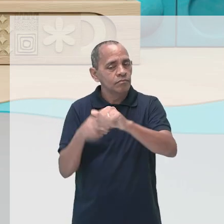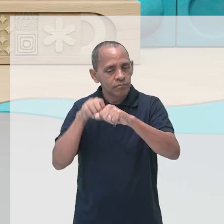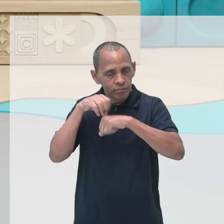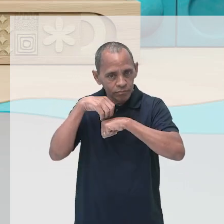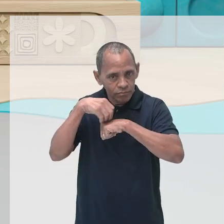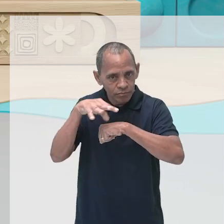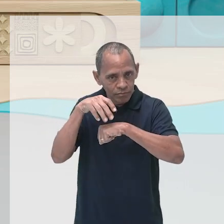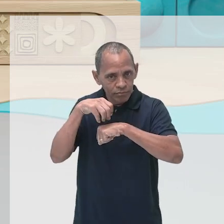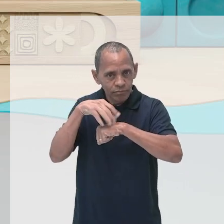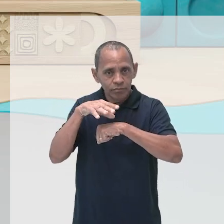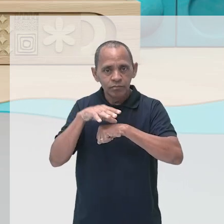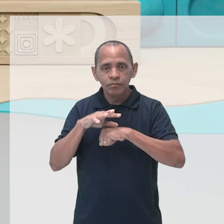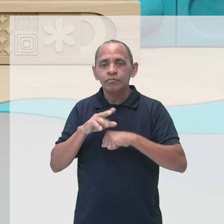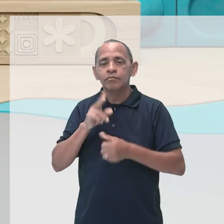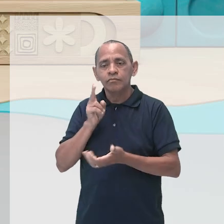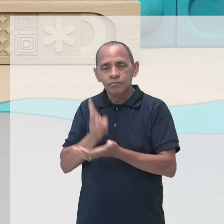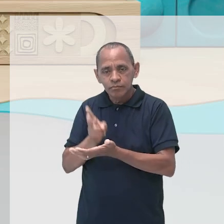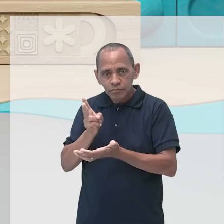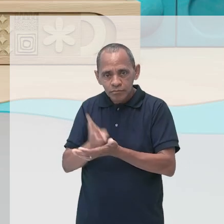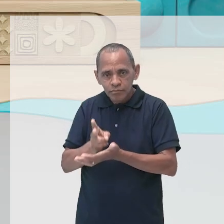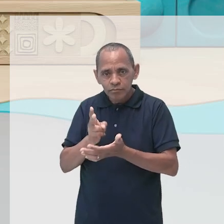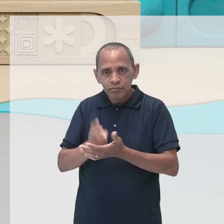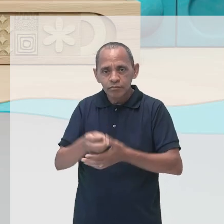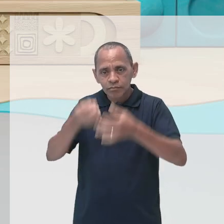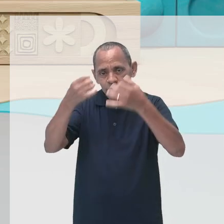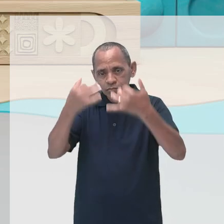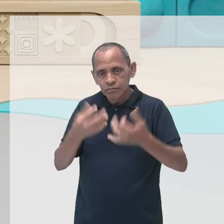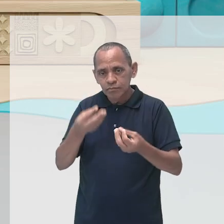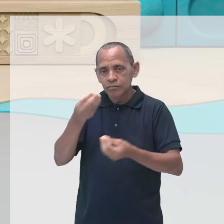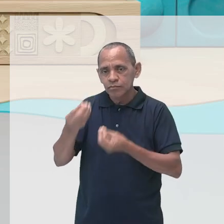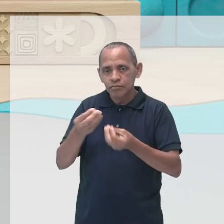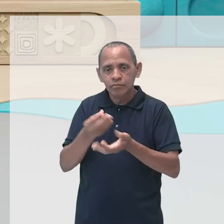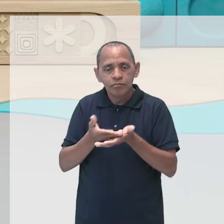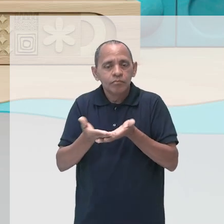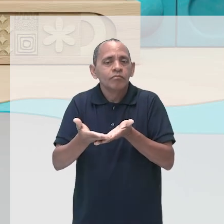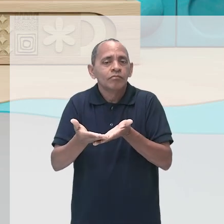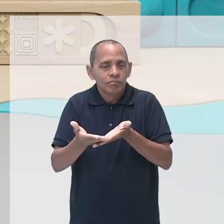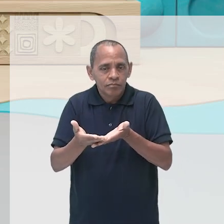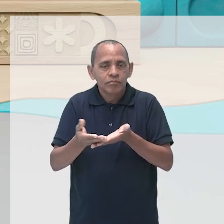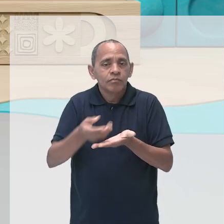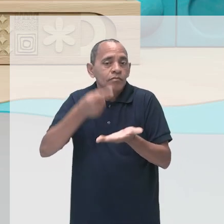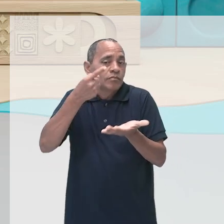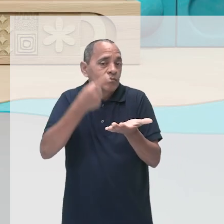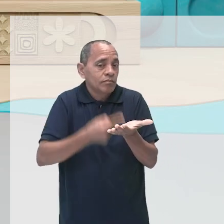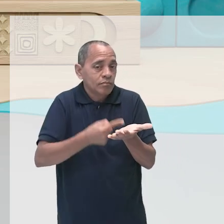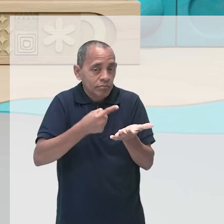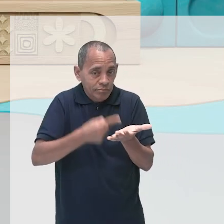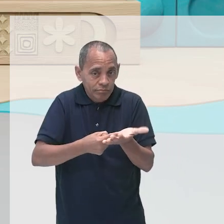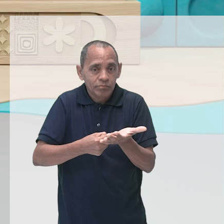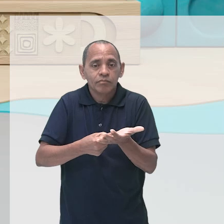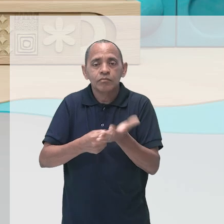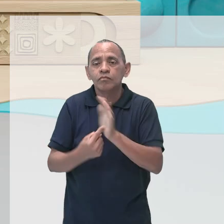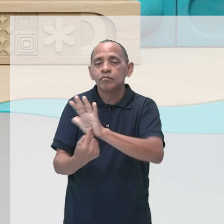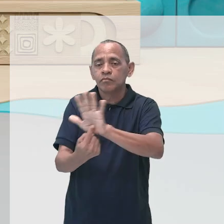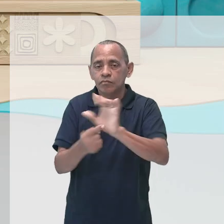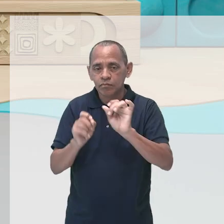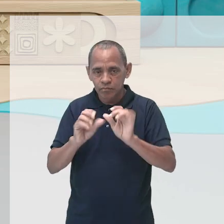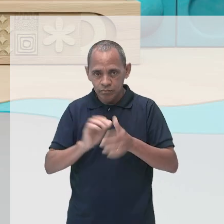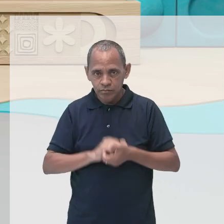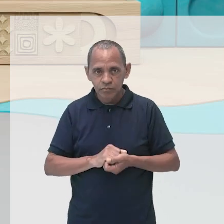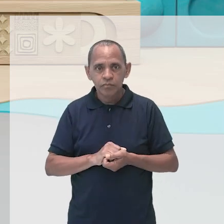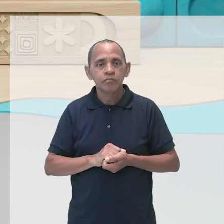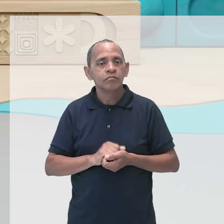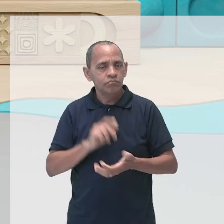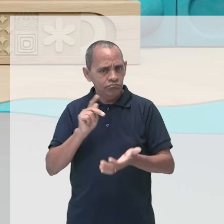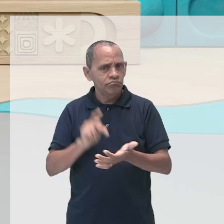a todo tempo no texto. Ele começa a fazer um movimento de negociação. mostrando que, apesar